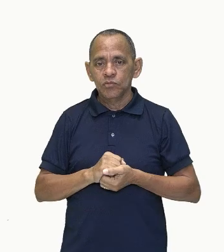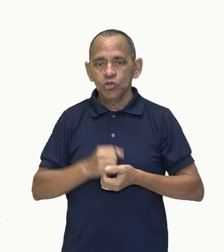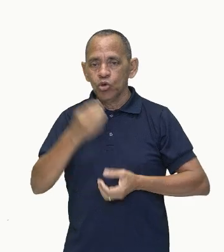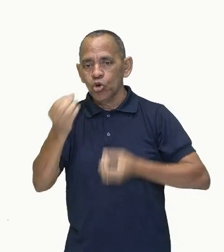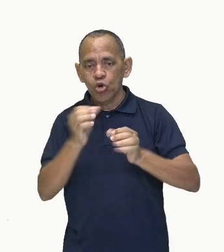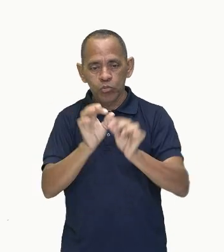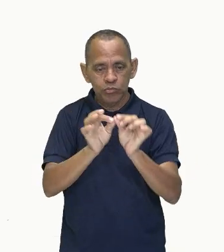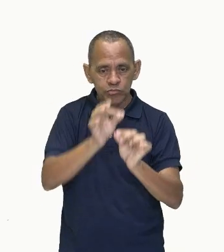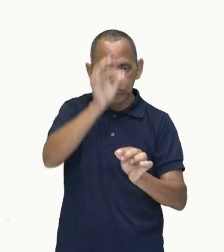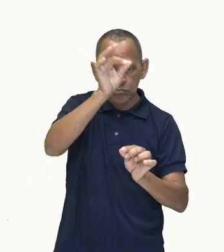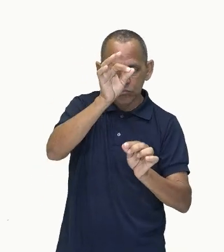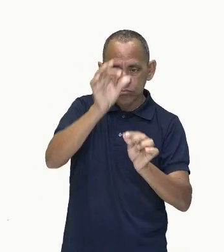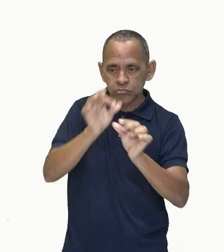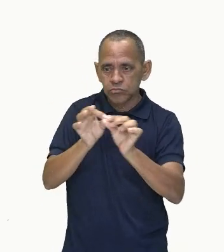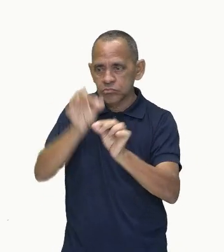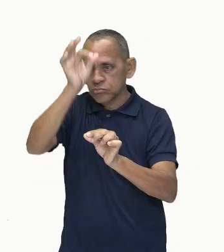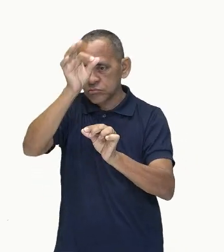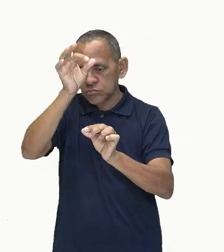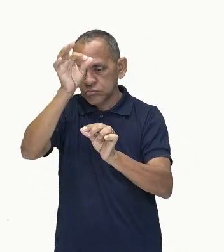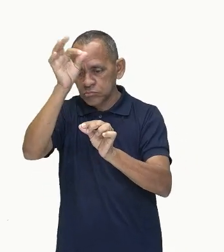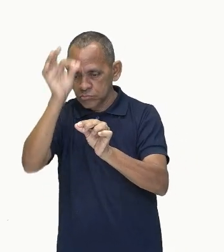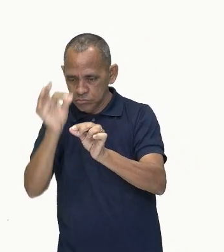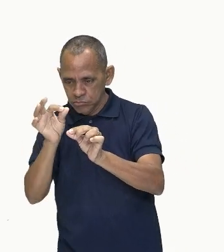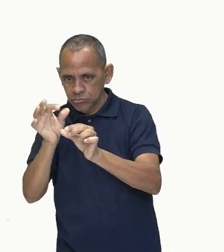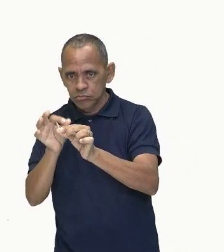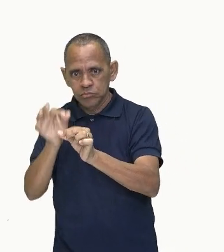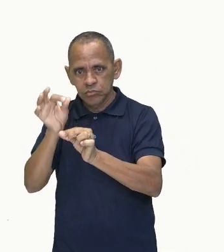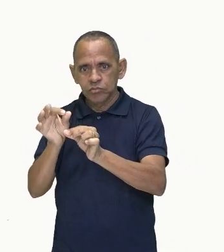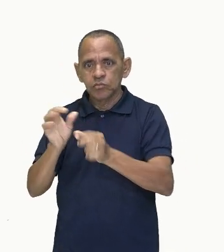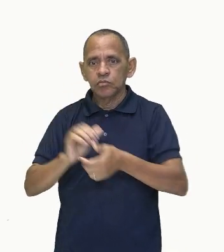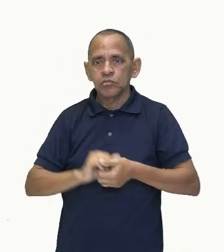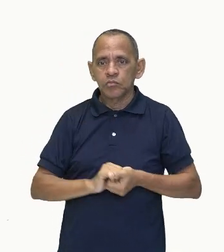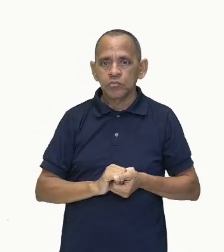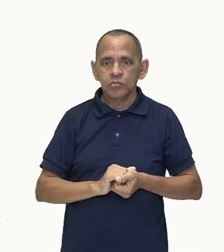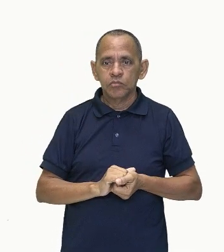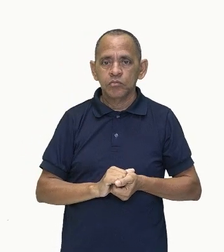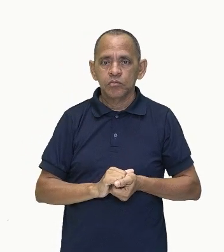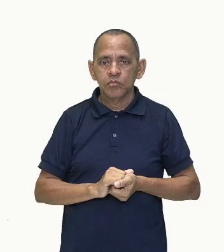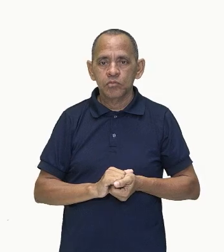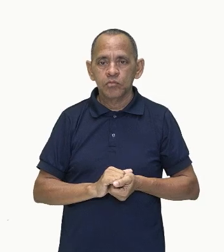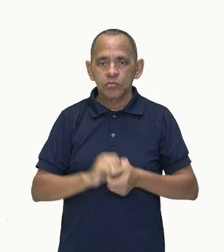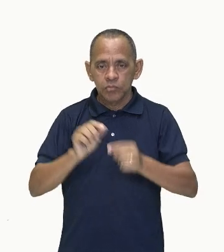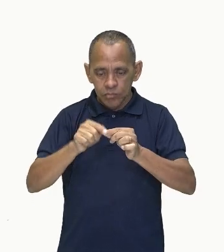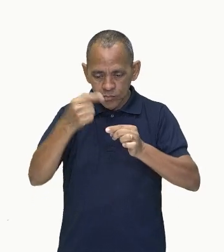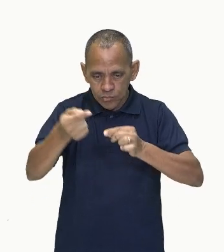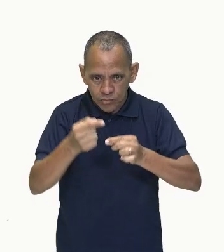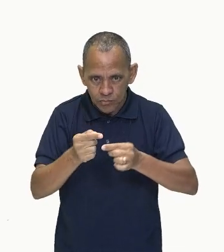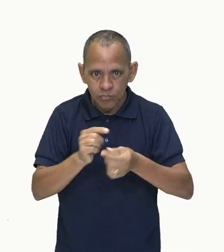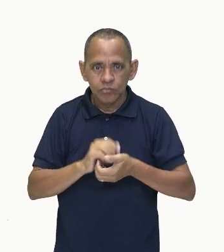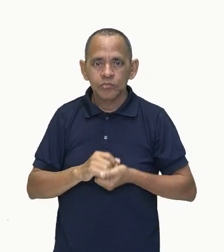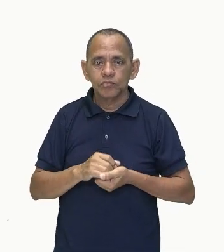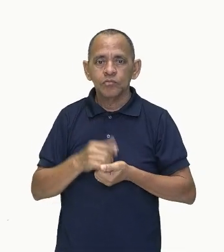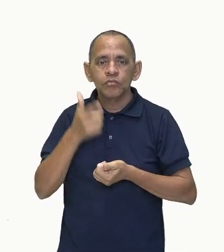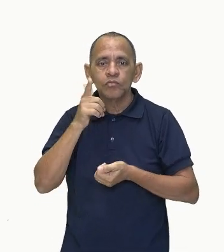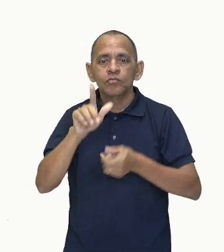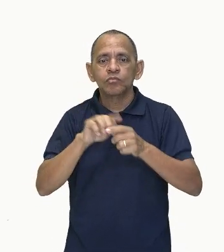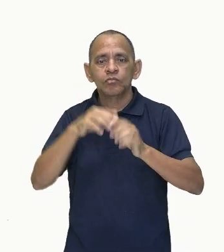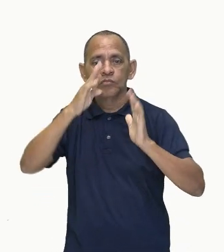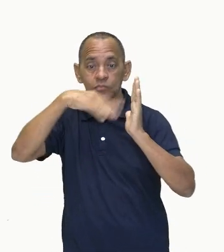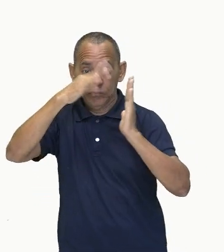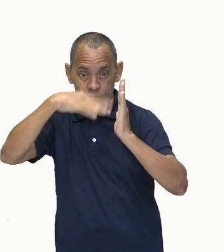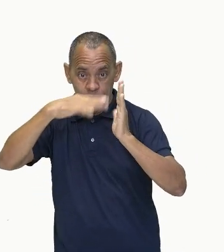deixar mais bem representado, a gente pinta, colore aqui toda a nossa coluna,